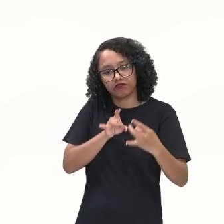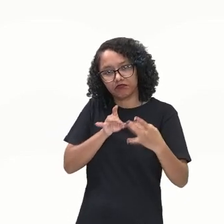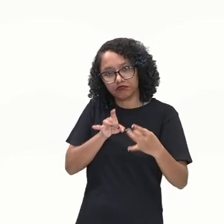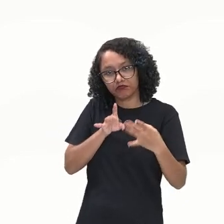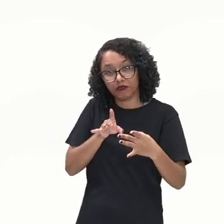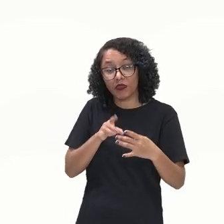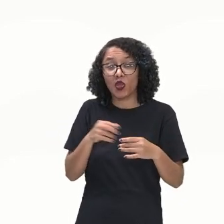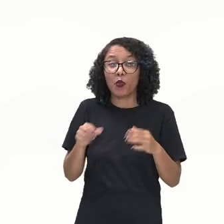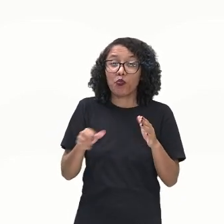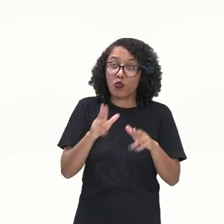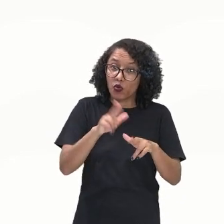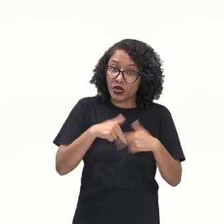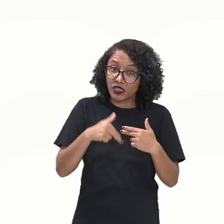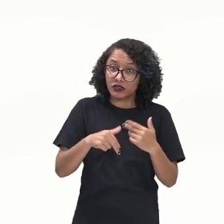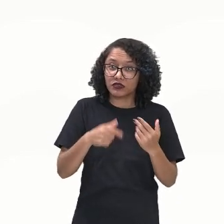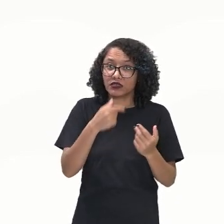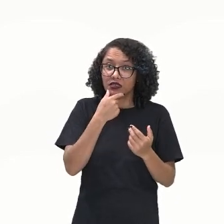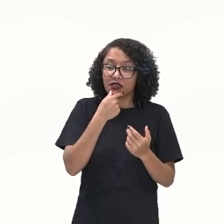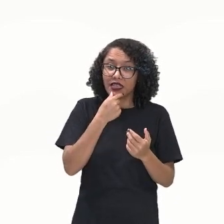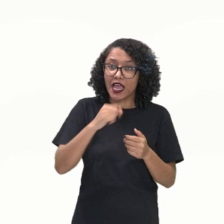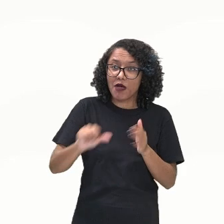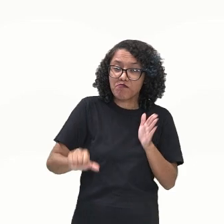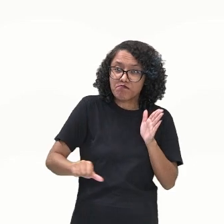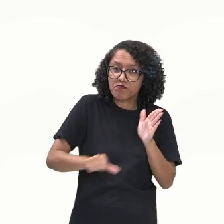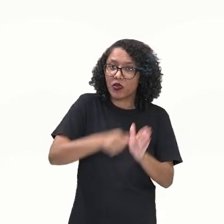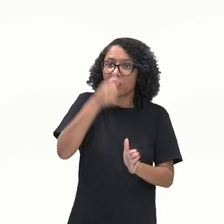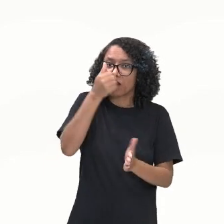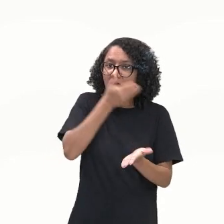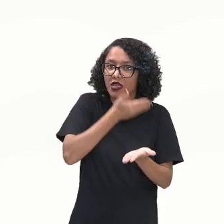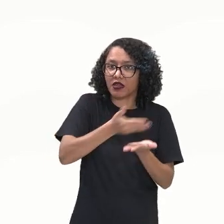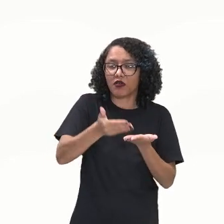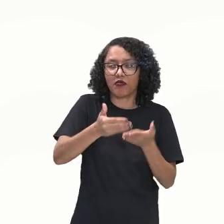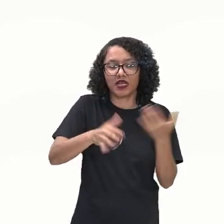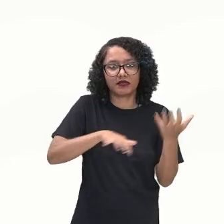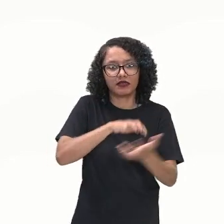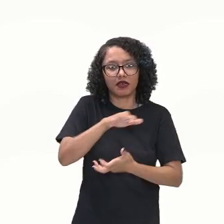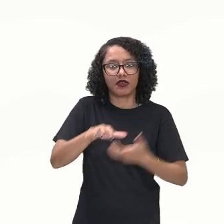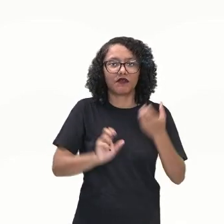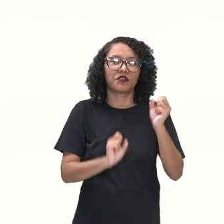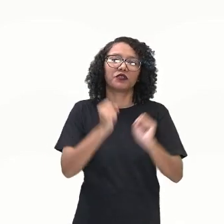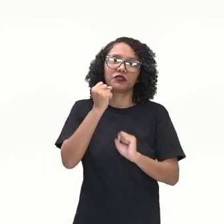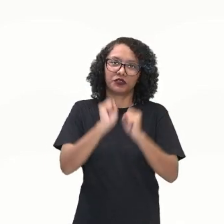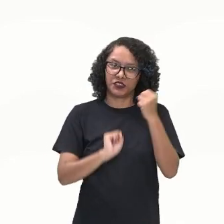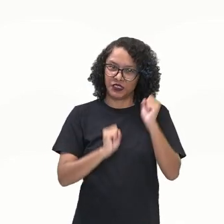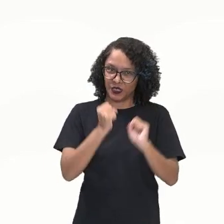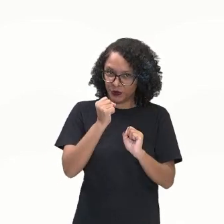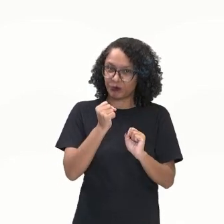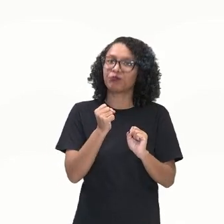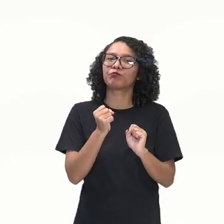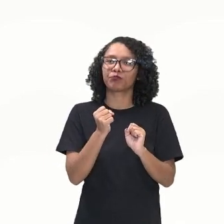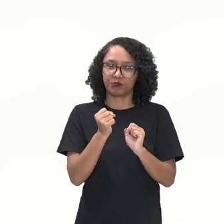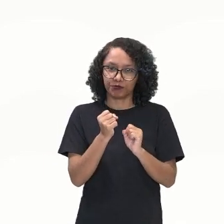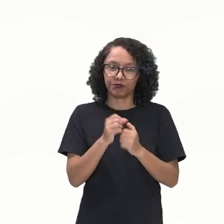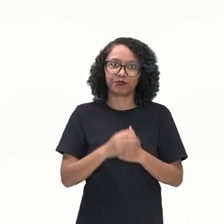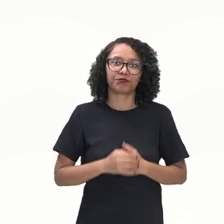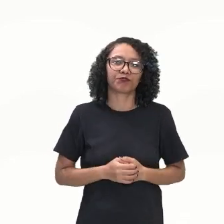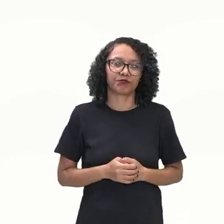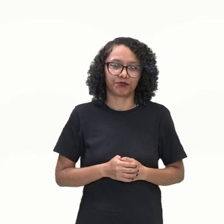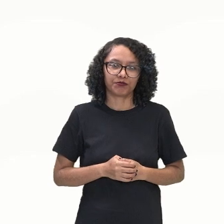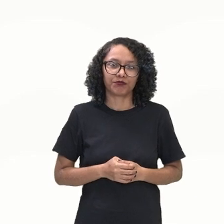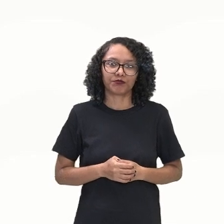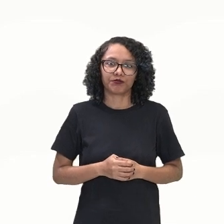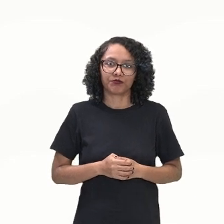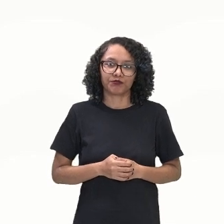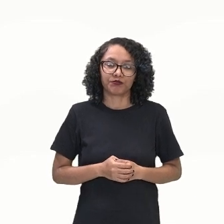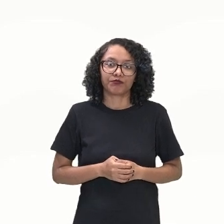grande pioneira nesse processo da Revolução Industrial. E já que nós estamos falando